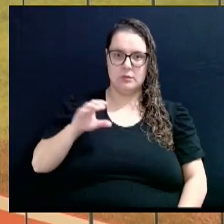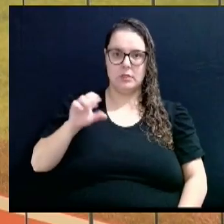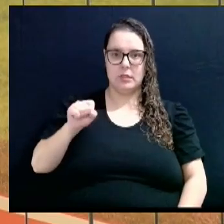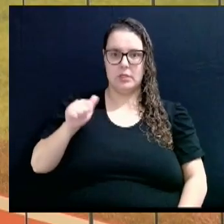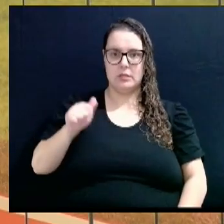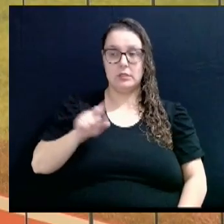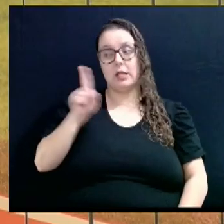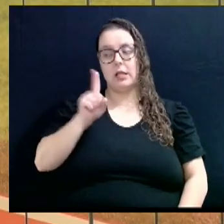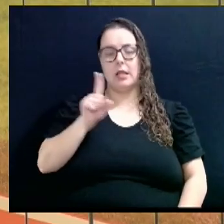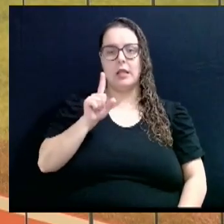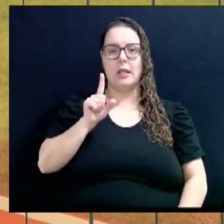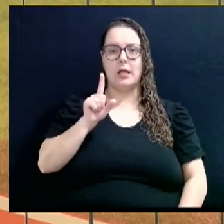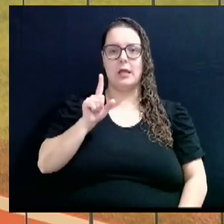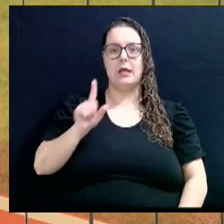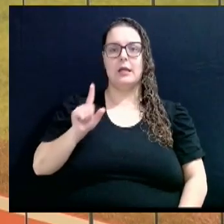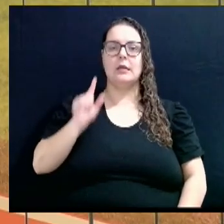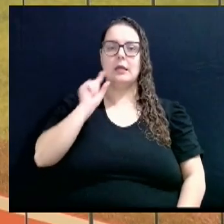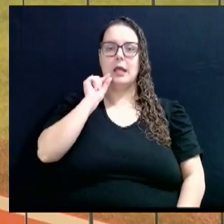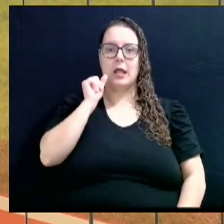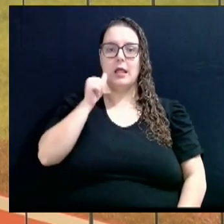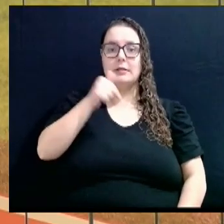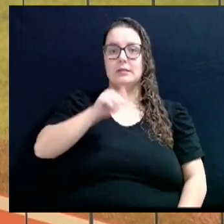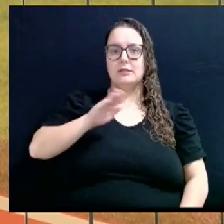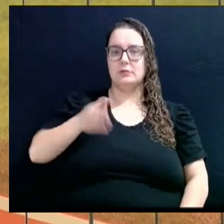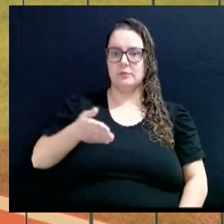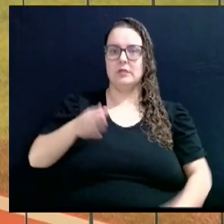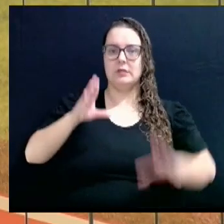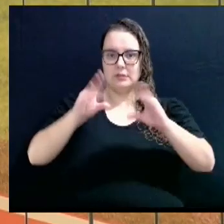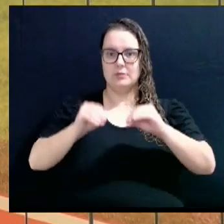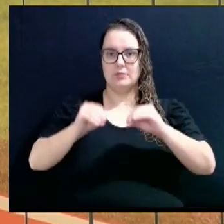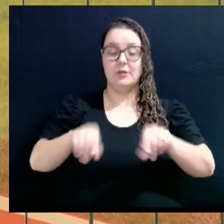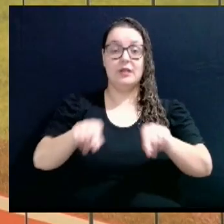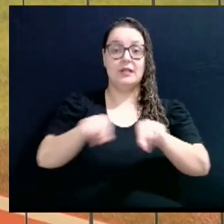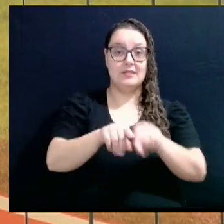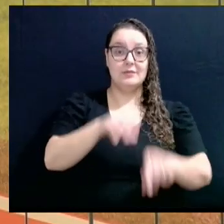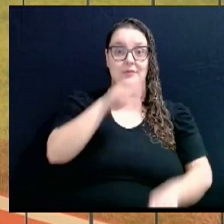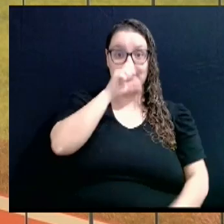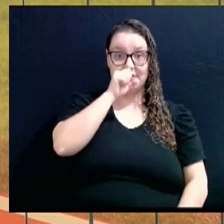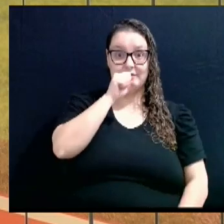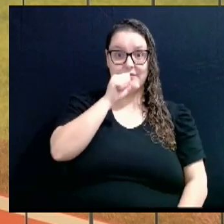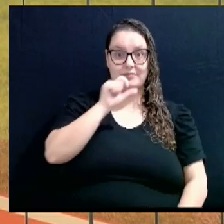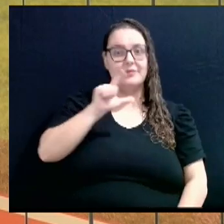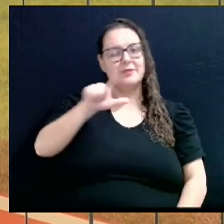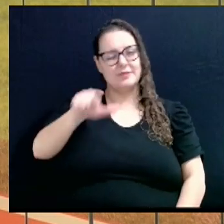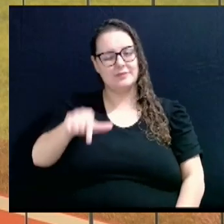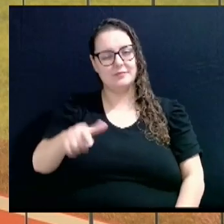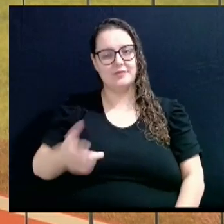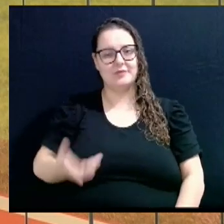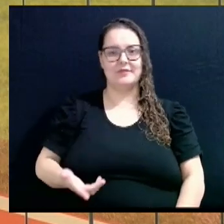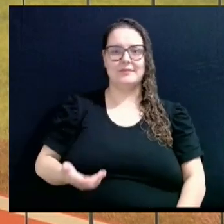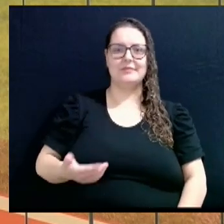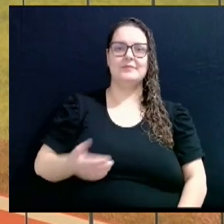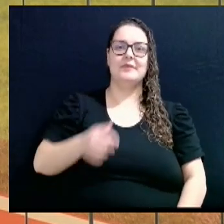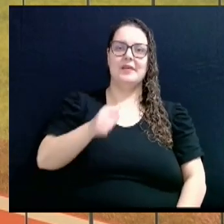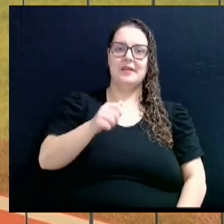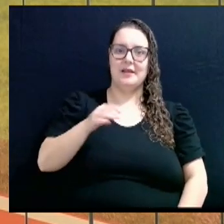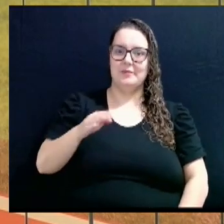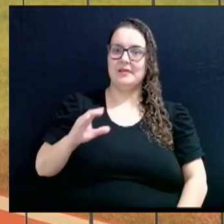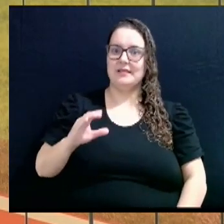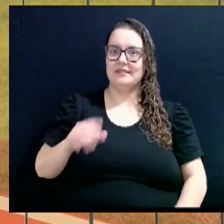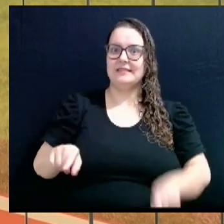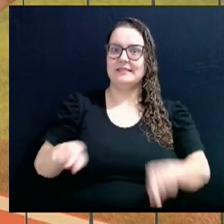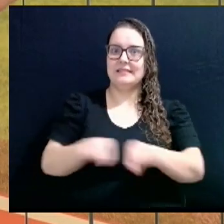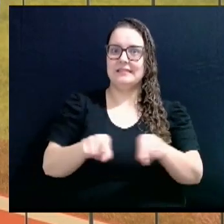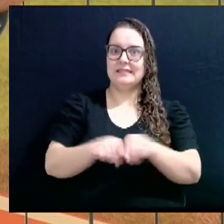às 7h30 da noite. E também no sábado, só que um pouquinho mais tarde, ABC e Guarani protagonizaram